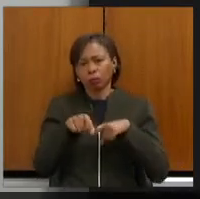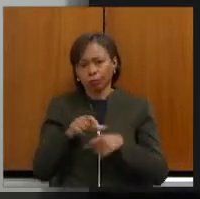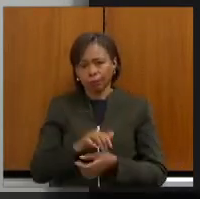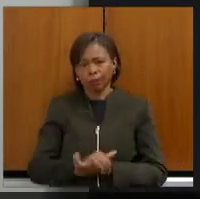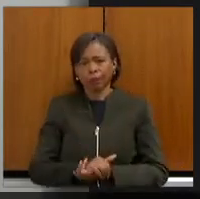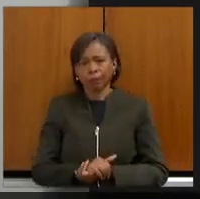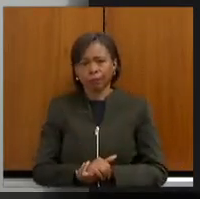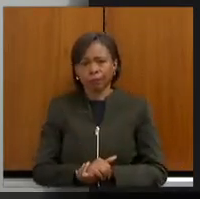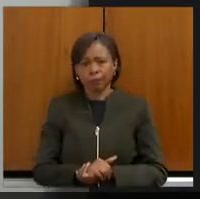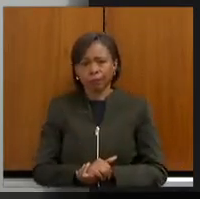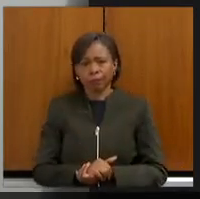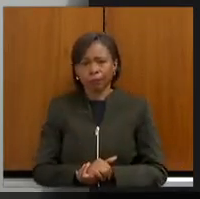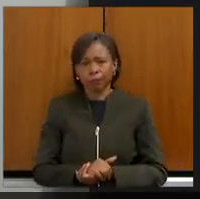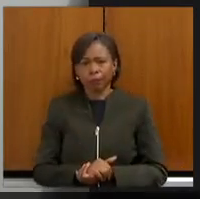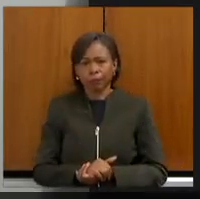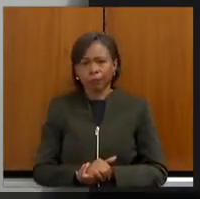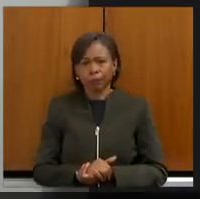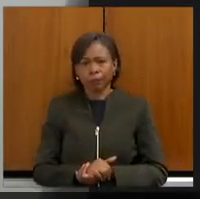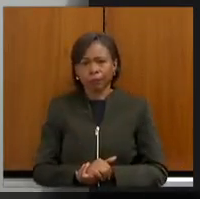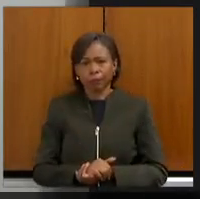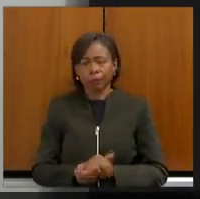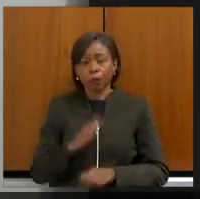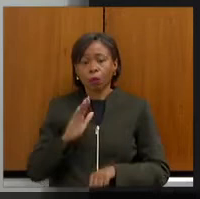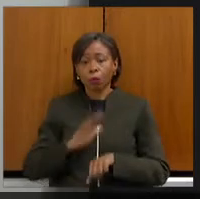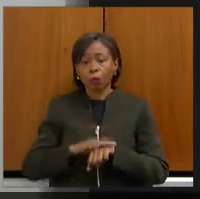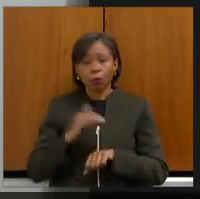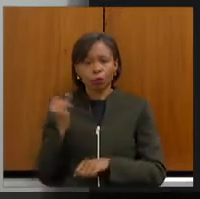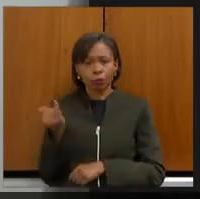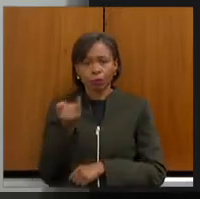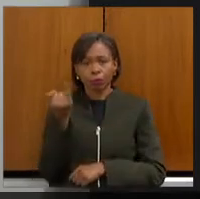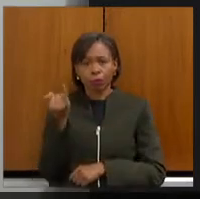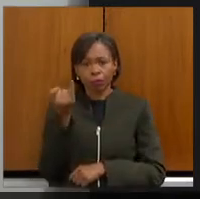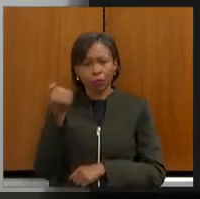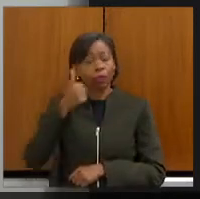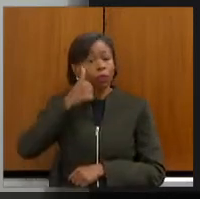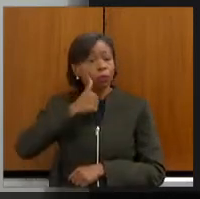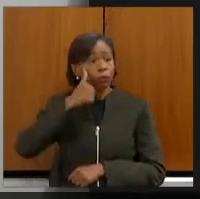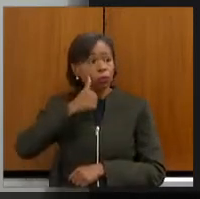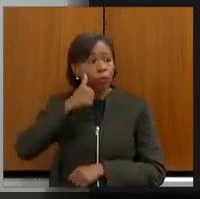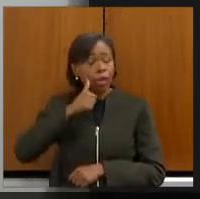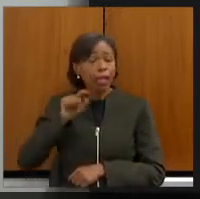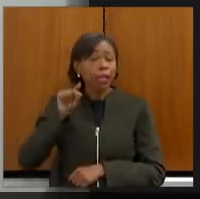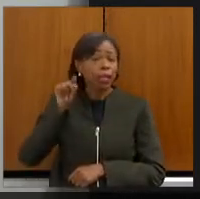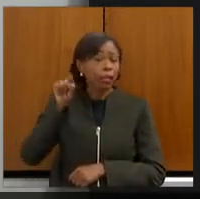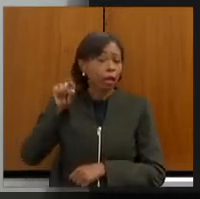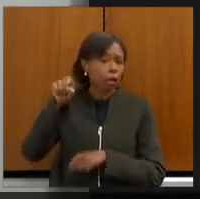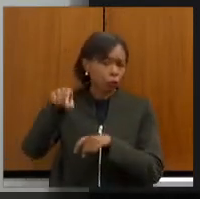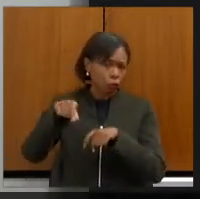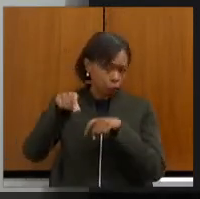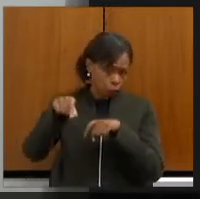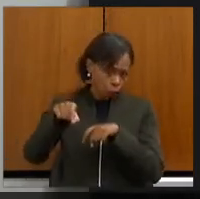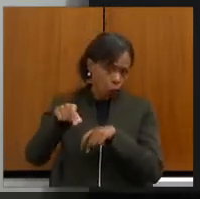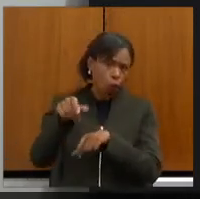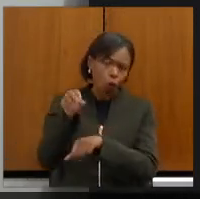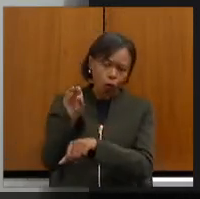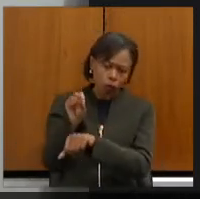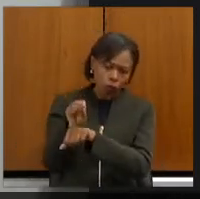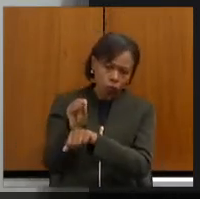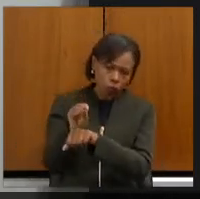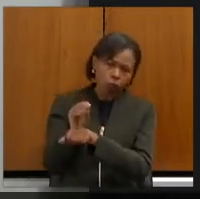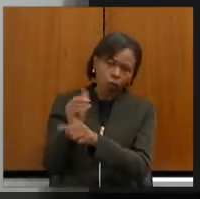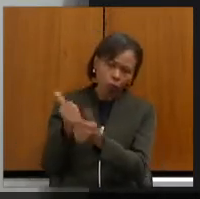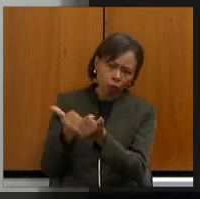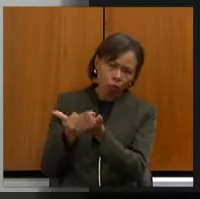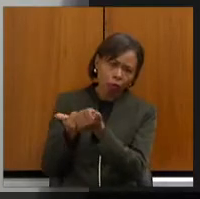e é muito importante as mulheres do interior estarem a paradas com